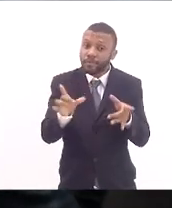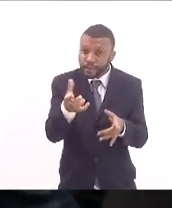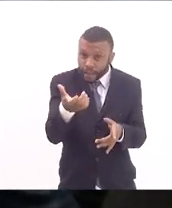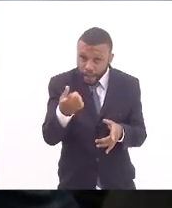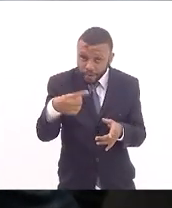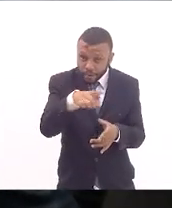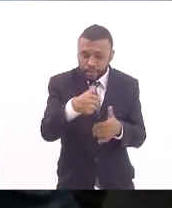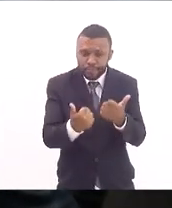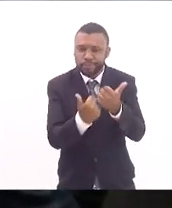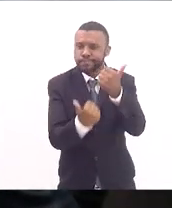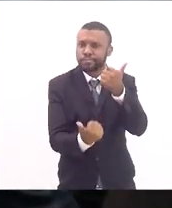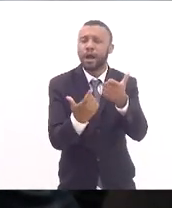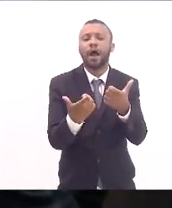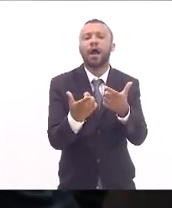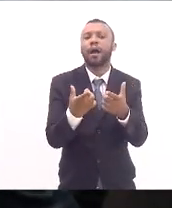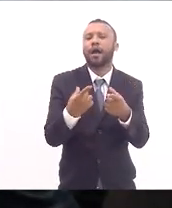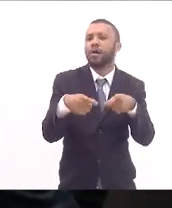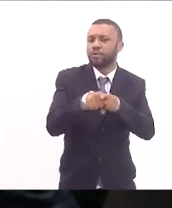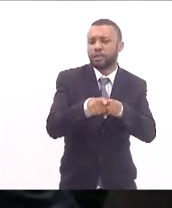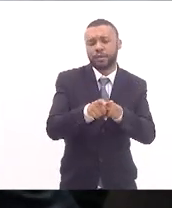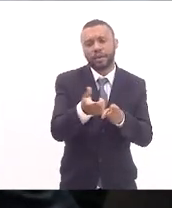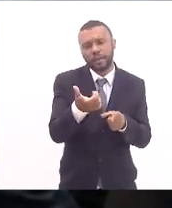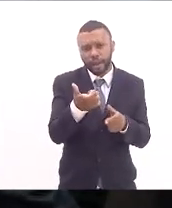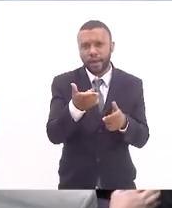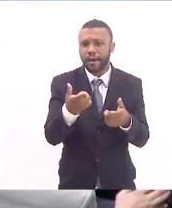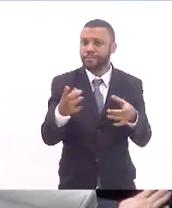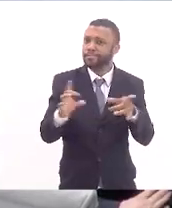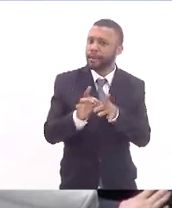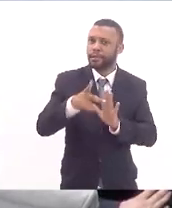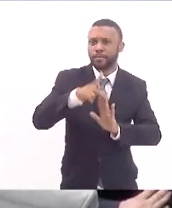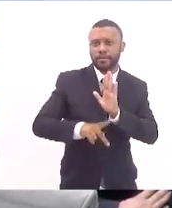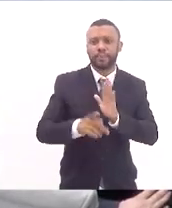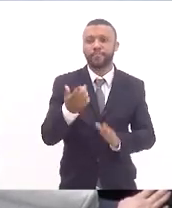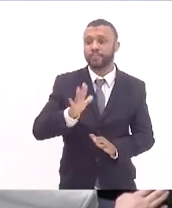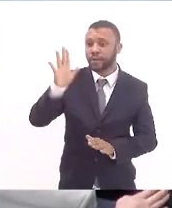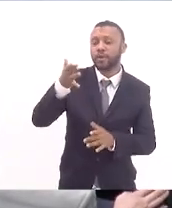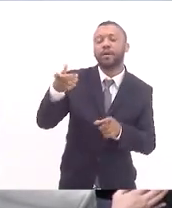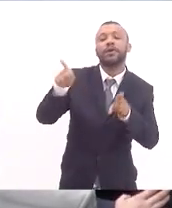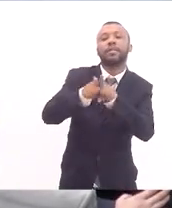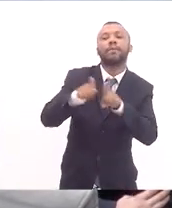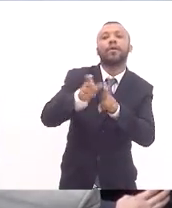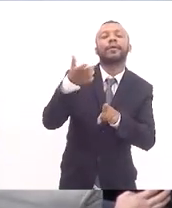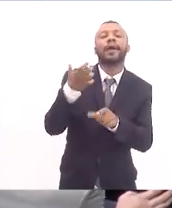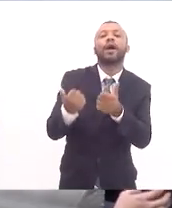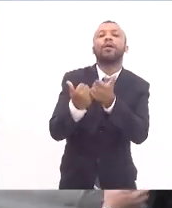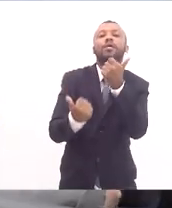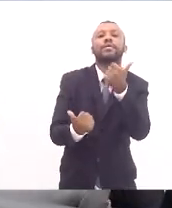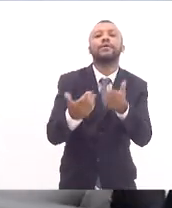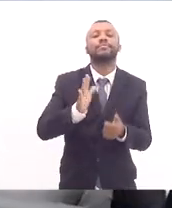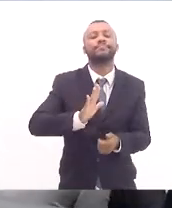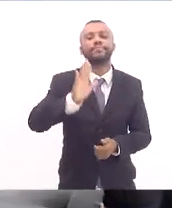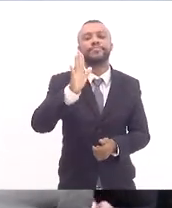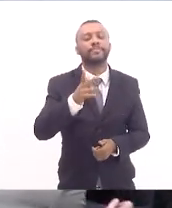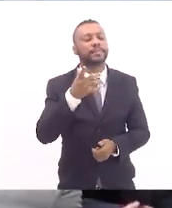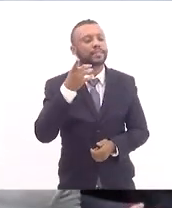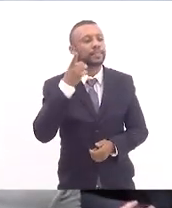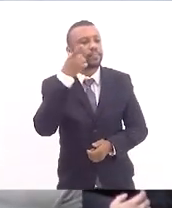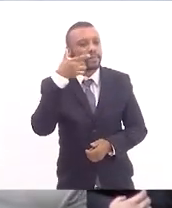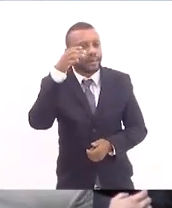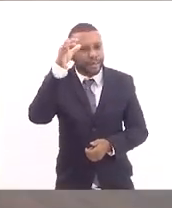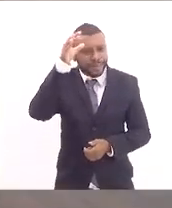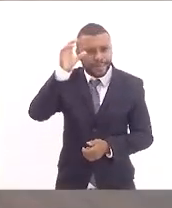para aqueles que quiserem fazer parte comigo nesse projeto Obrigado Presidente fazer parte eu quero coautoria Presidente ou por uma